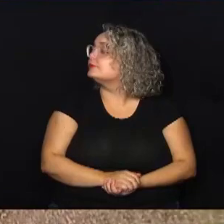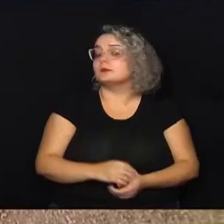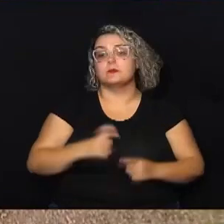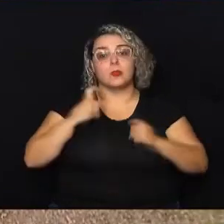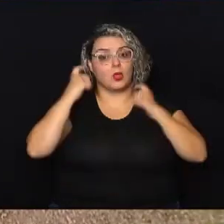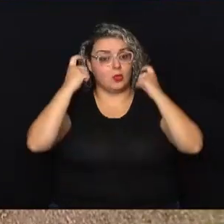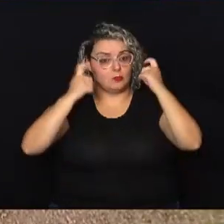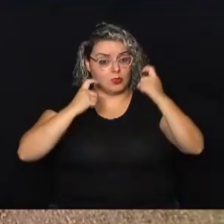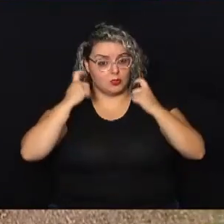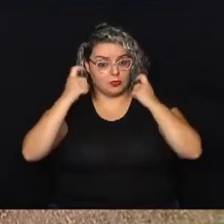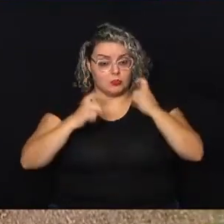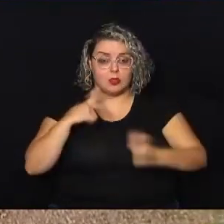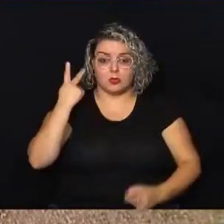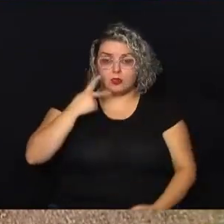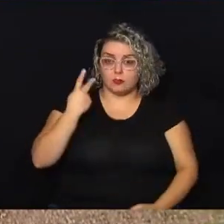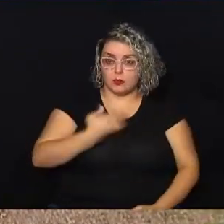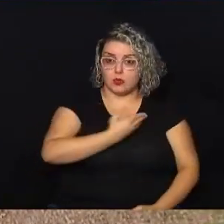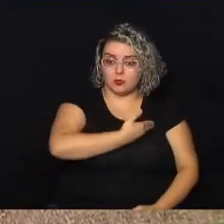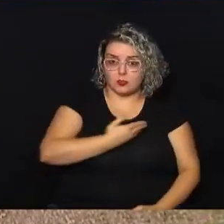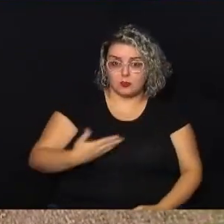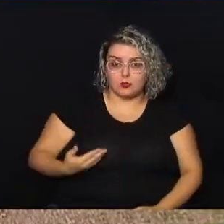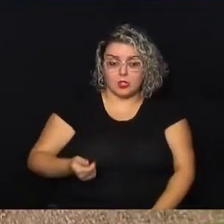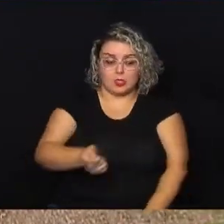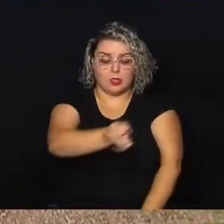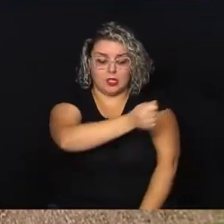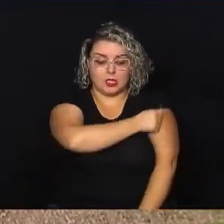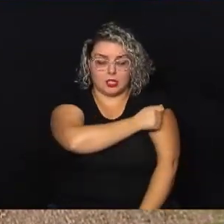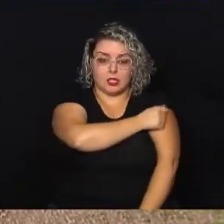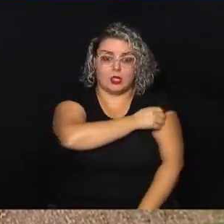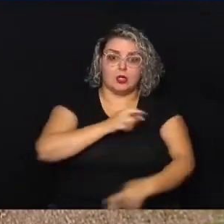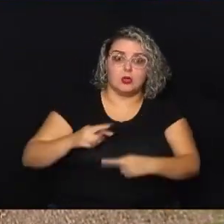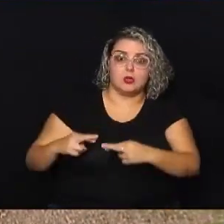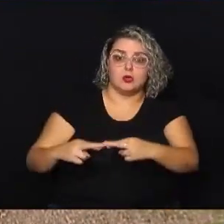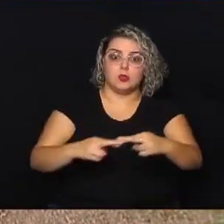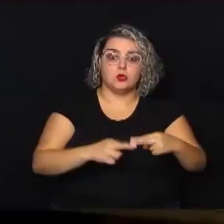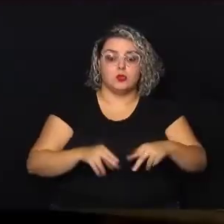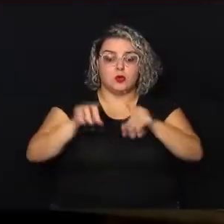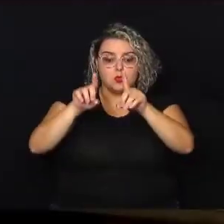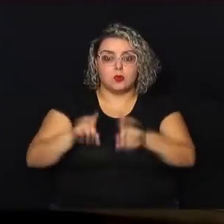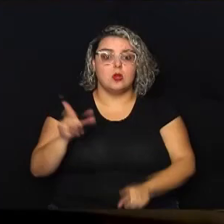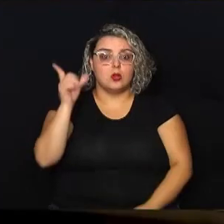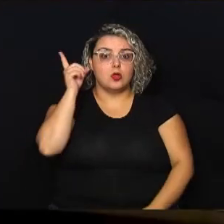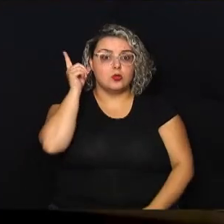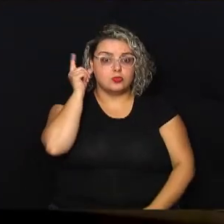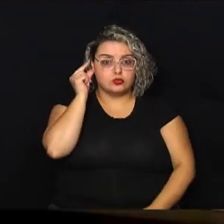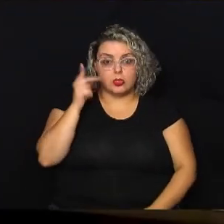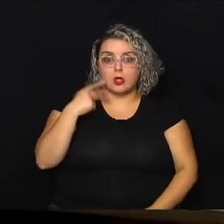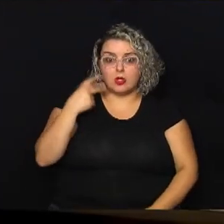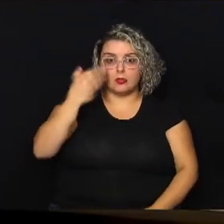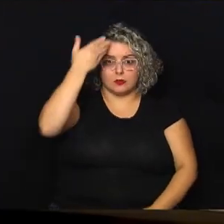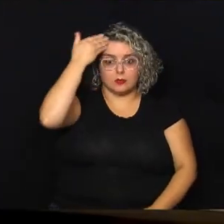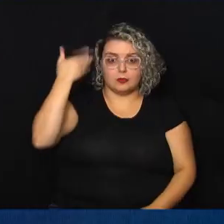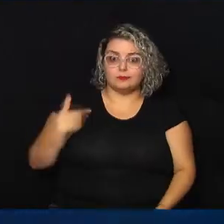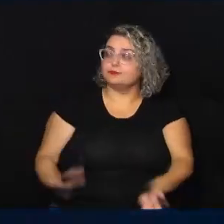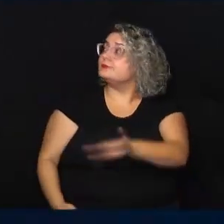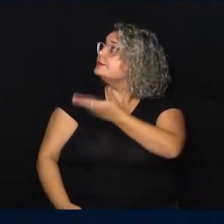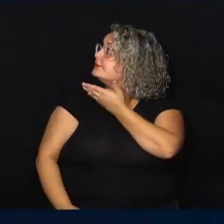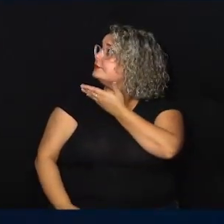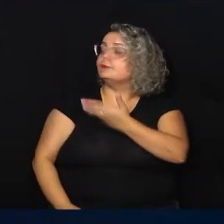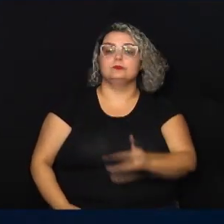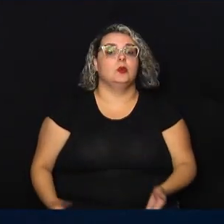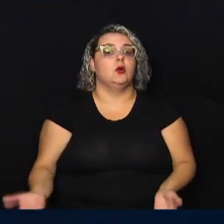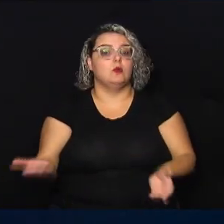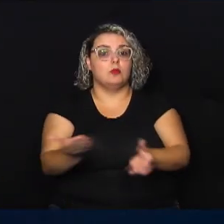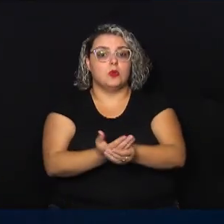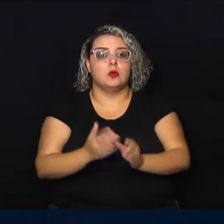Preocupada com as políticas públicas para estudantes da rede com deficiência auditiva, a vereadora Débora Palermo